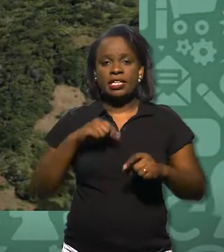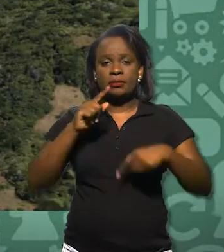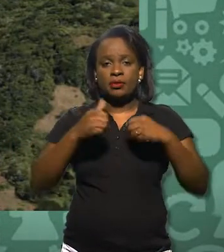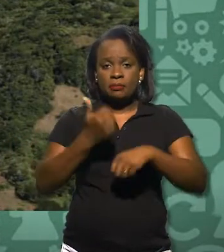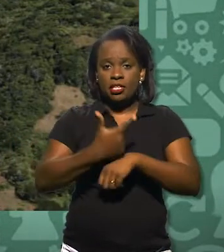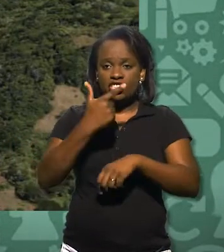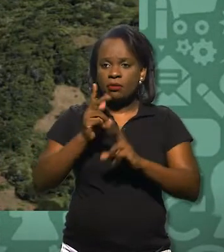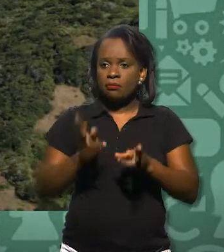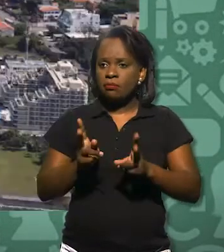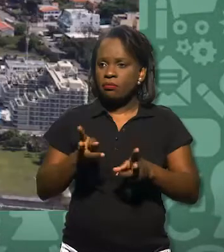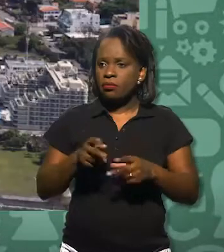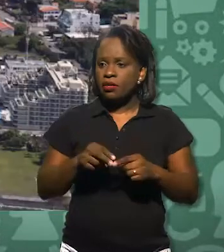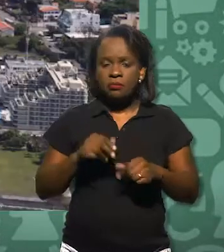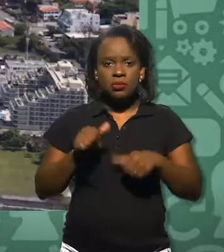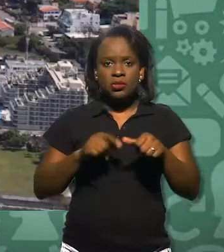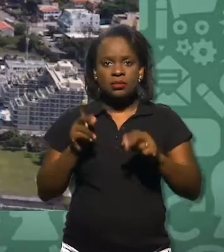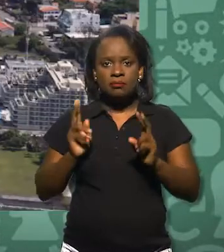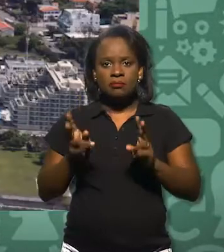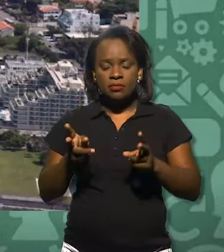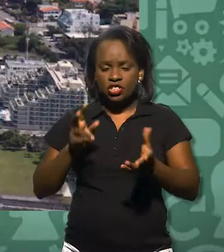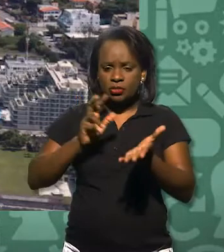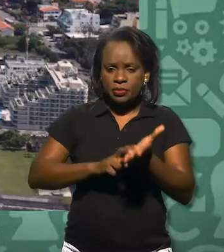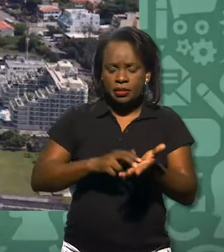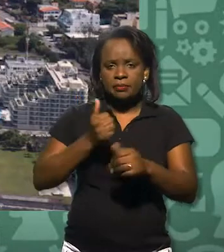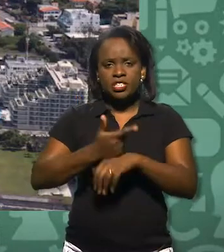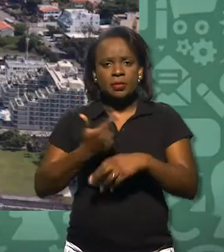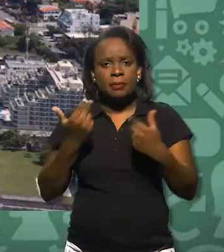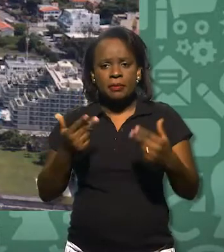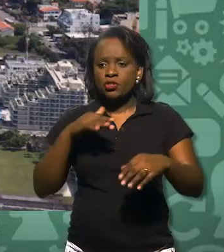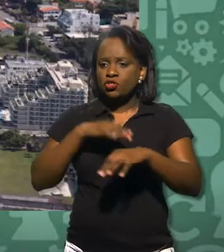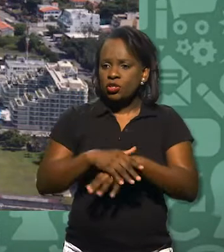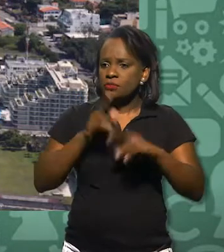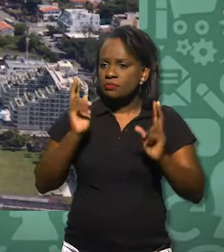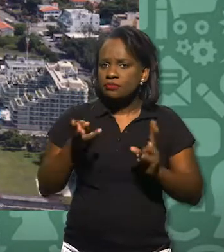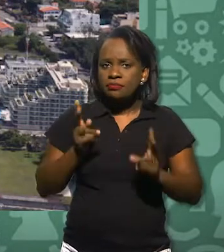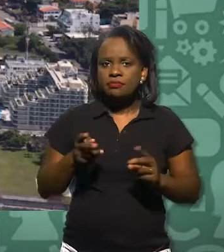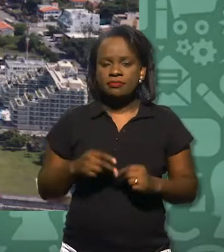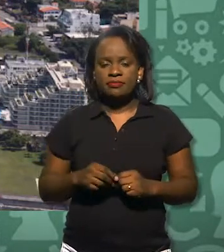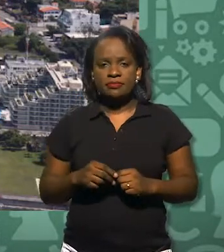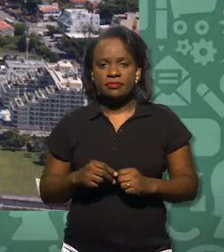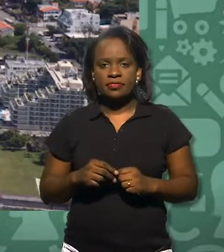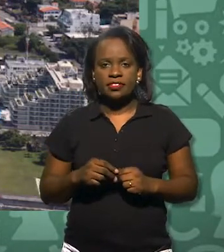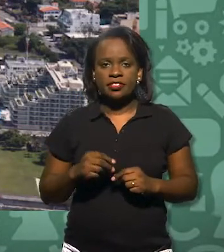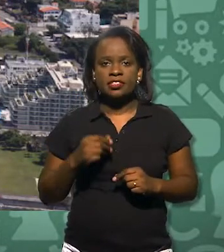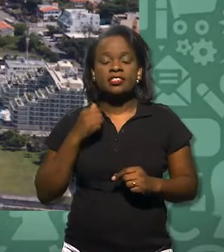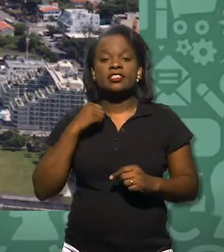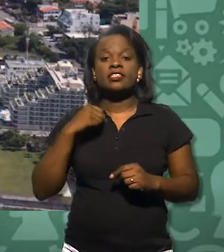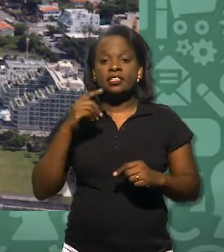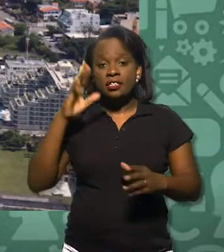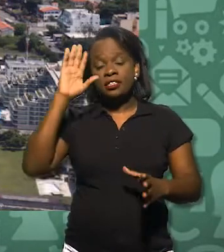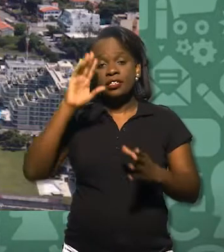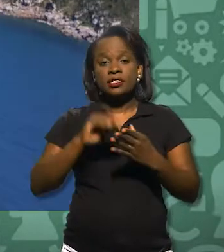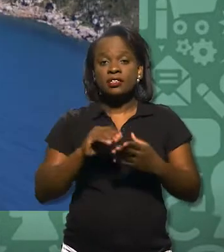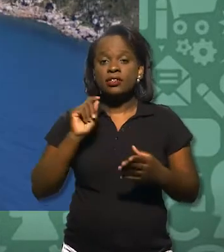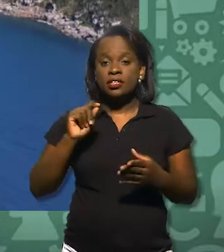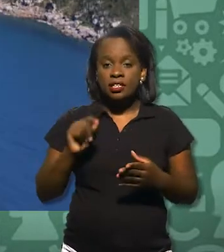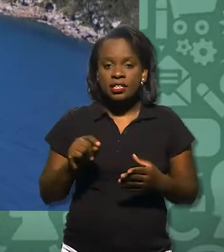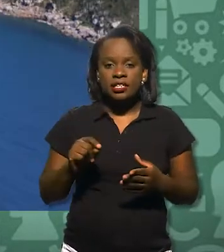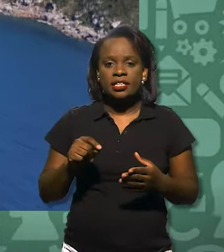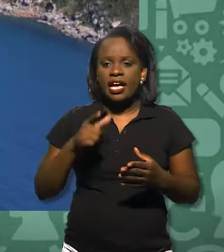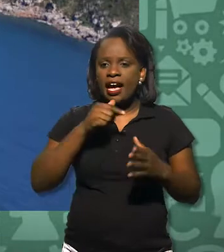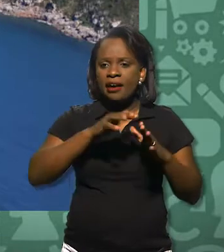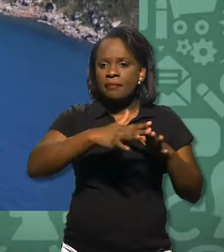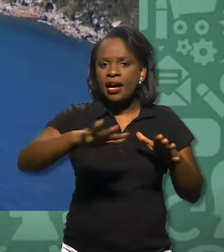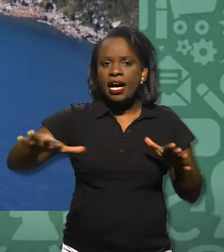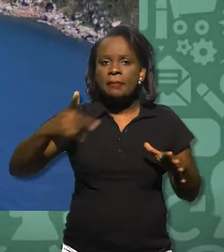vou meio-dia, ela está igual. Né? Meio-dia, de manhã, a mesma coisa, de noite. E isso representa que